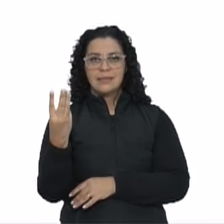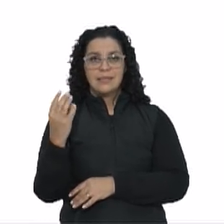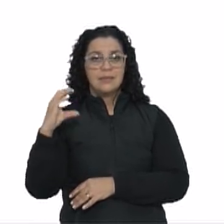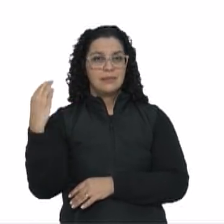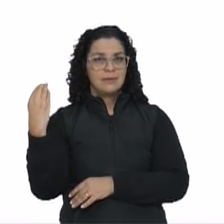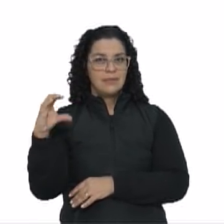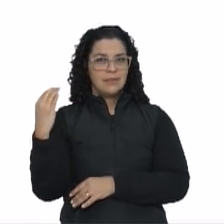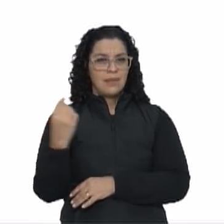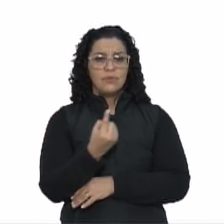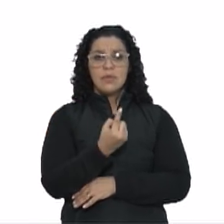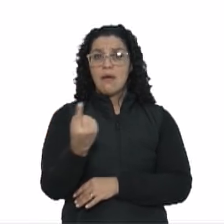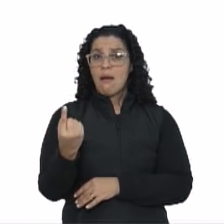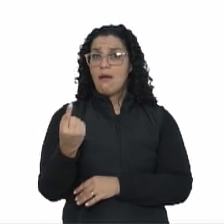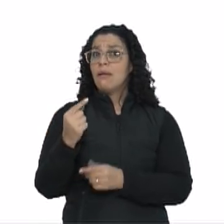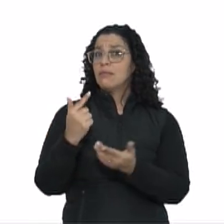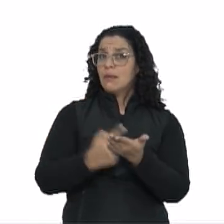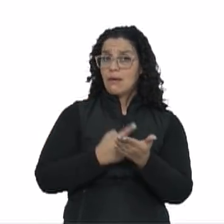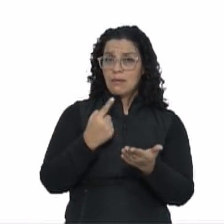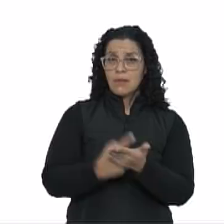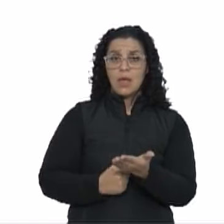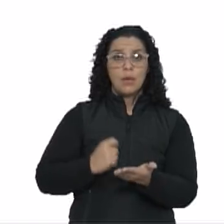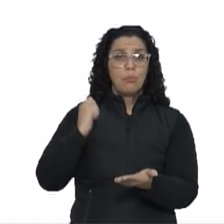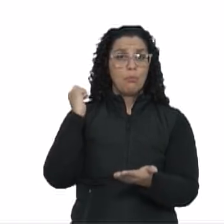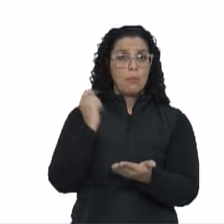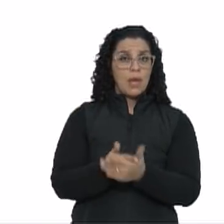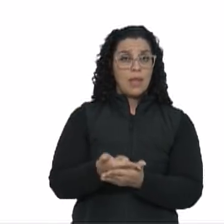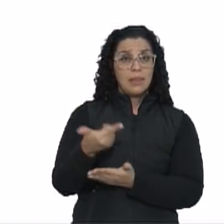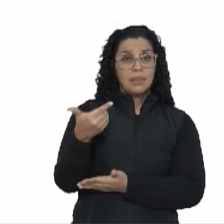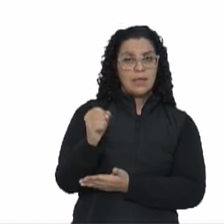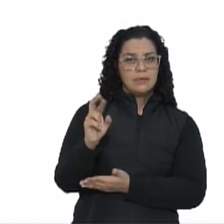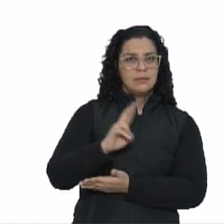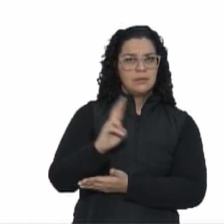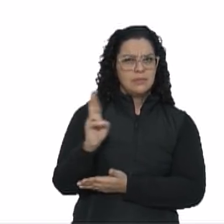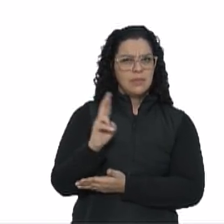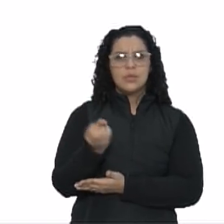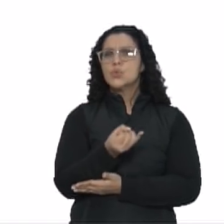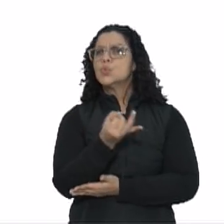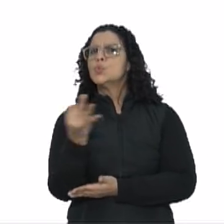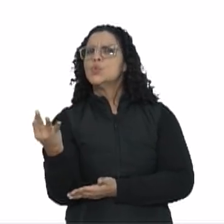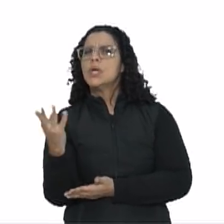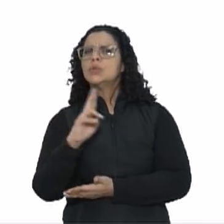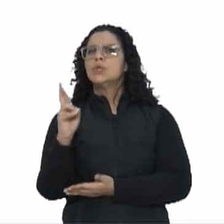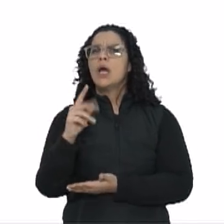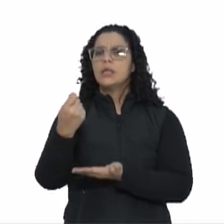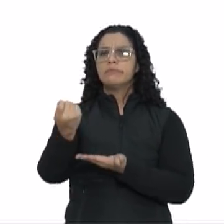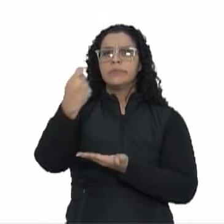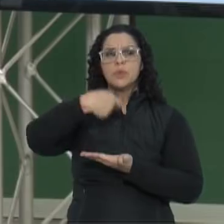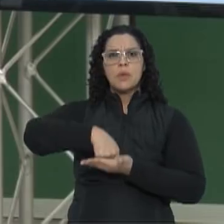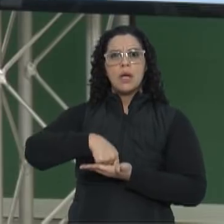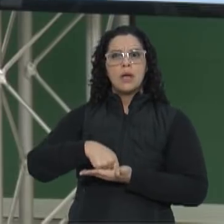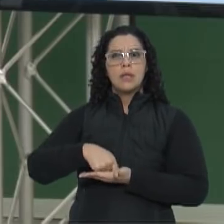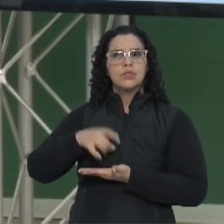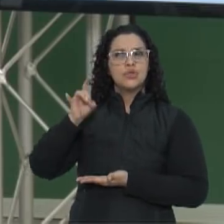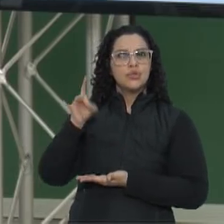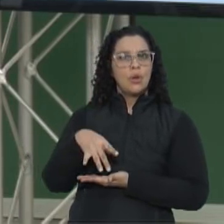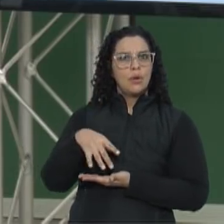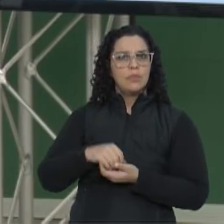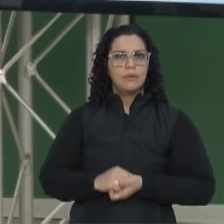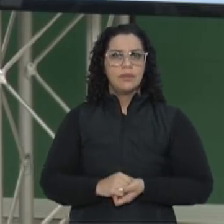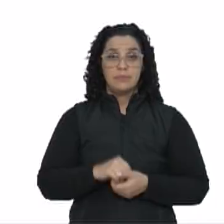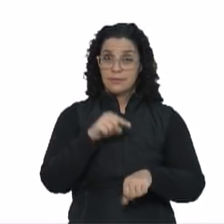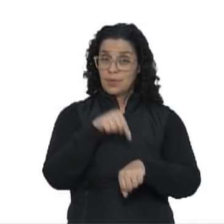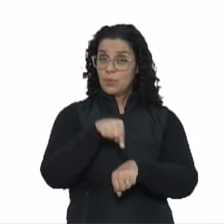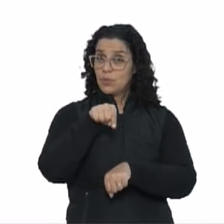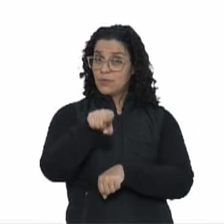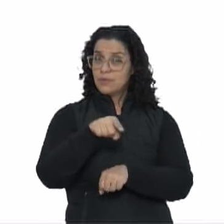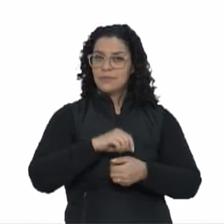2,63 cada um, e pagando com uma nota de R$10, quanto eu receberei de troco? Tempo para vocês.